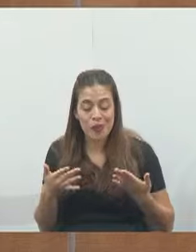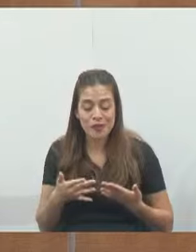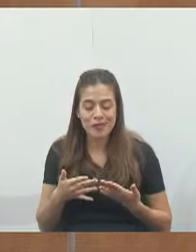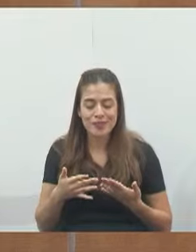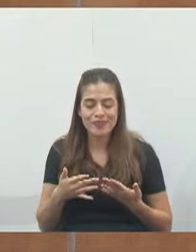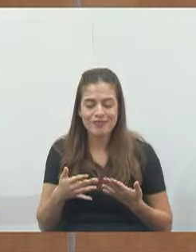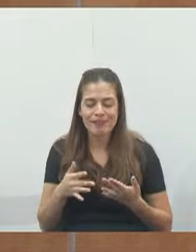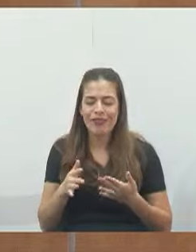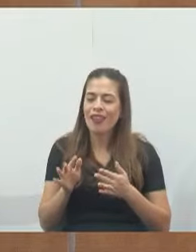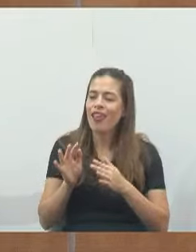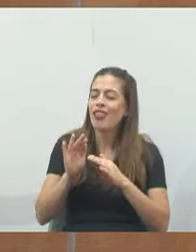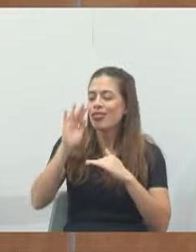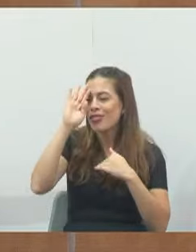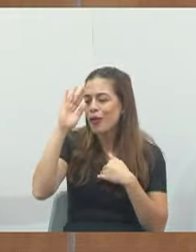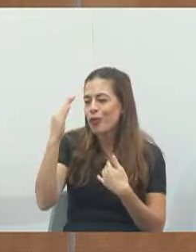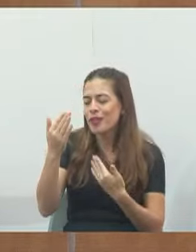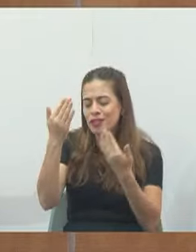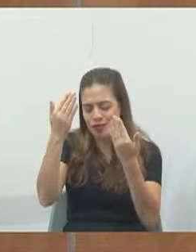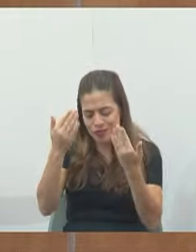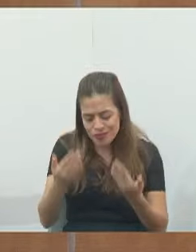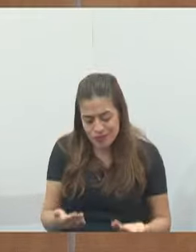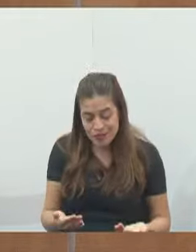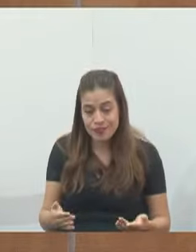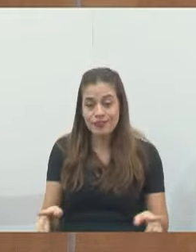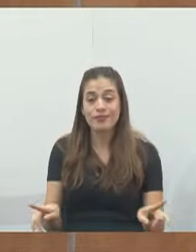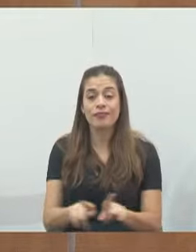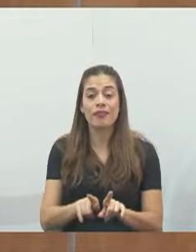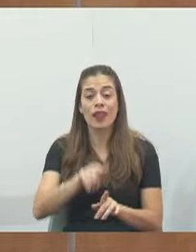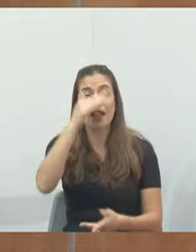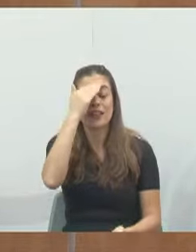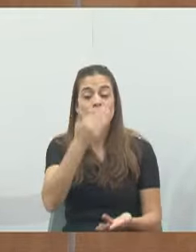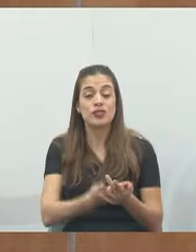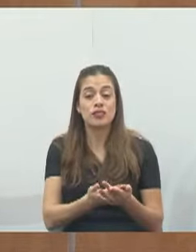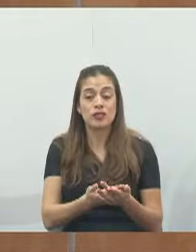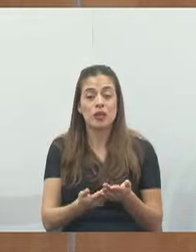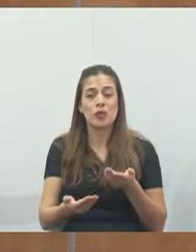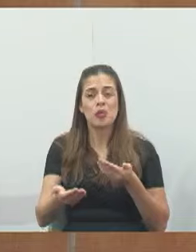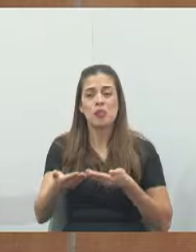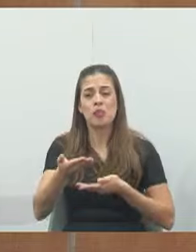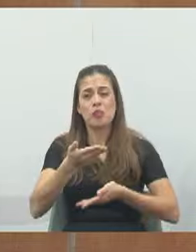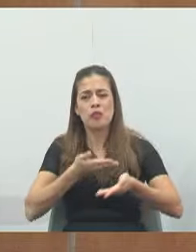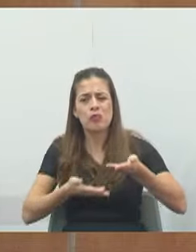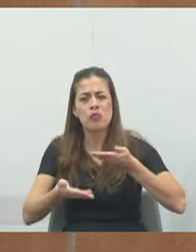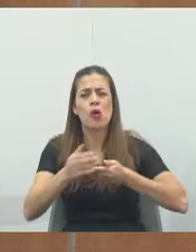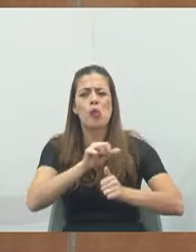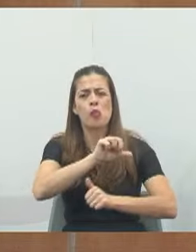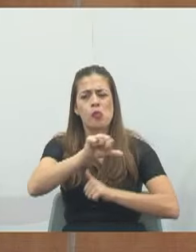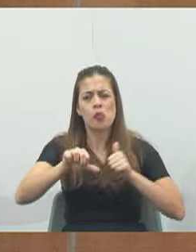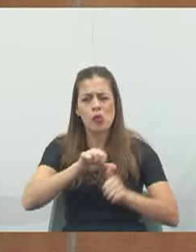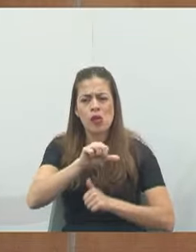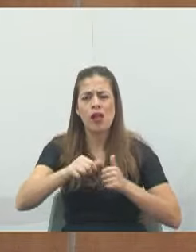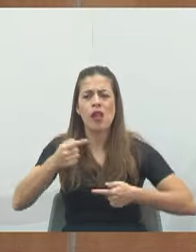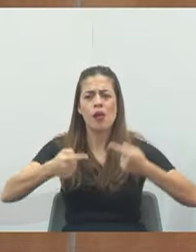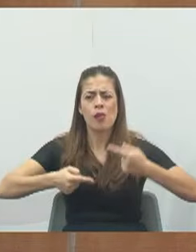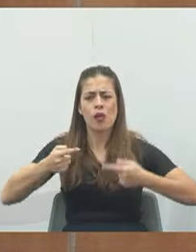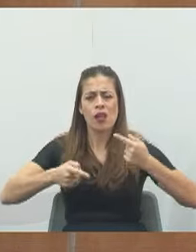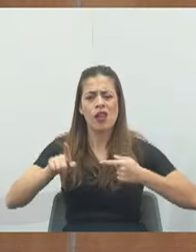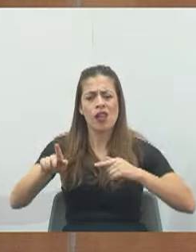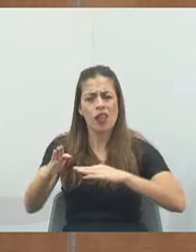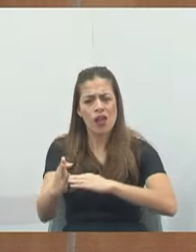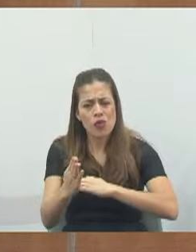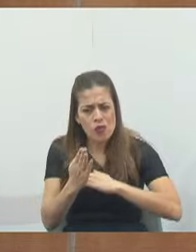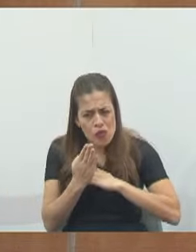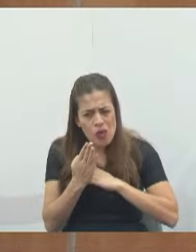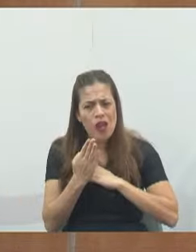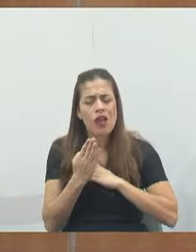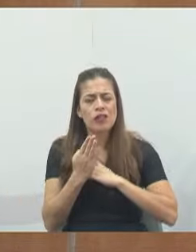fazendo essa homenagem. Acredito também que nesse período de transição política que nós estamos vivendo, Fabrício tem ajudado